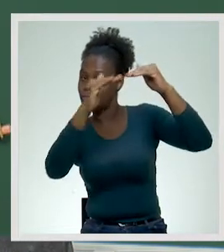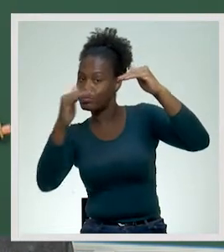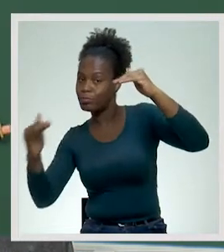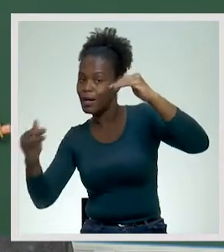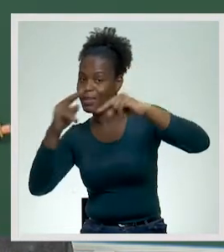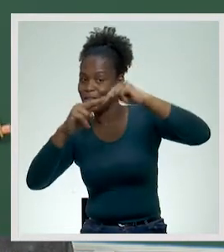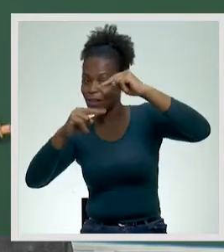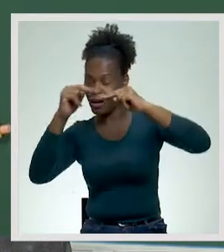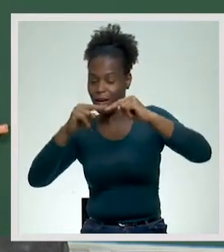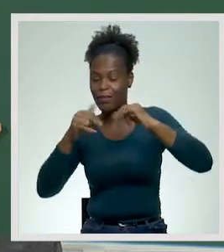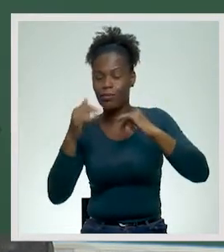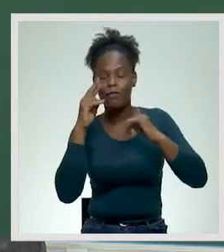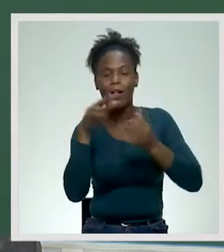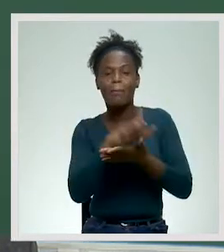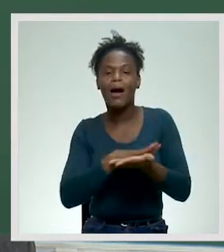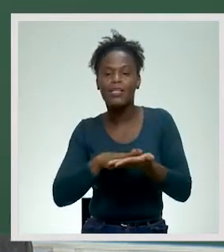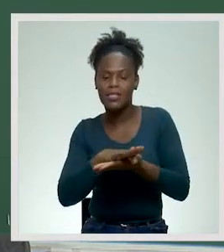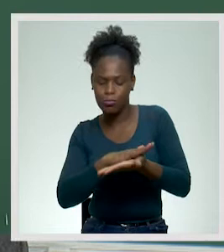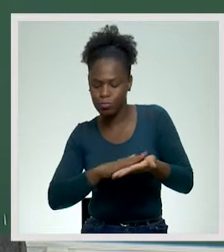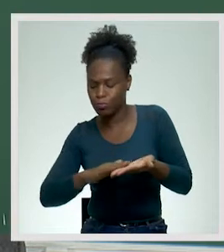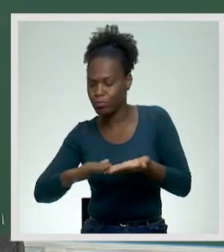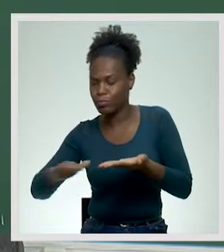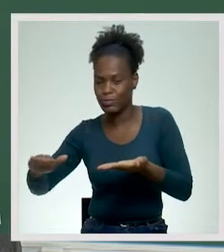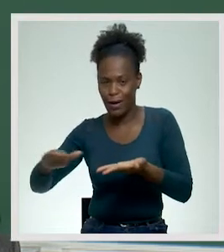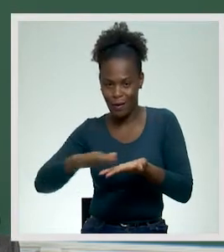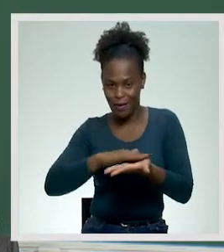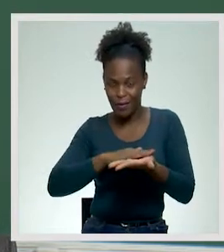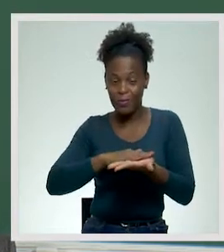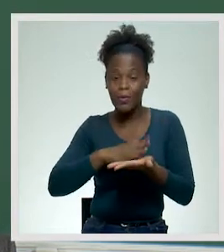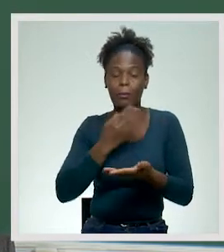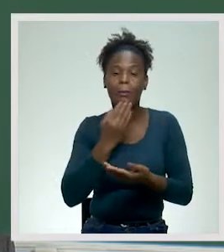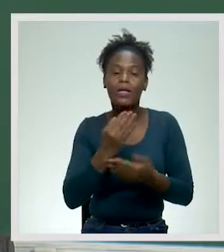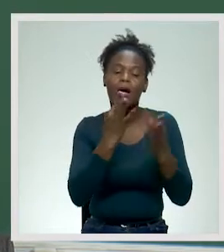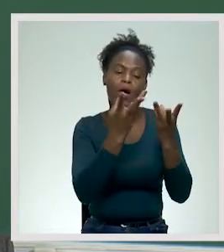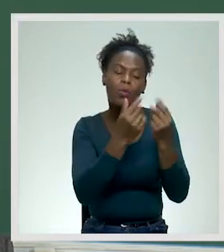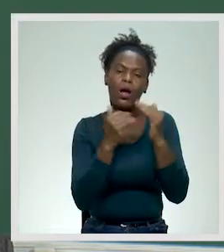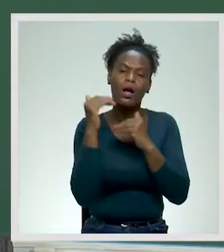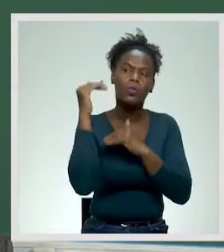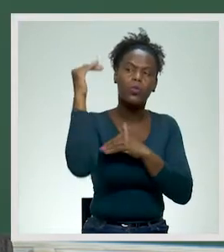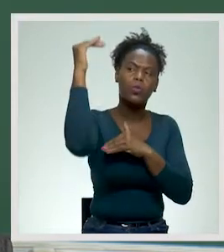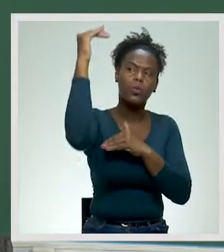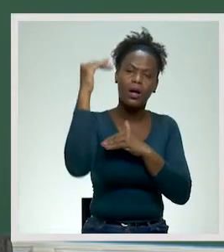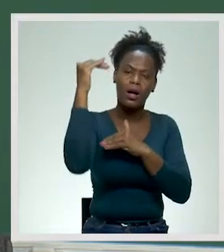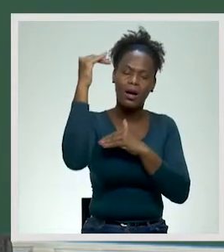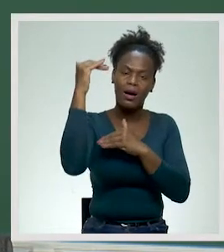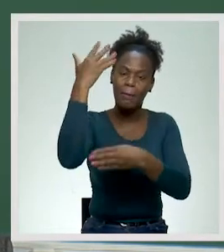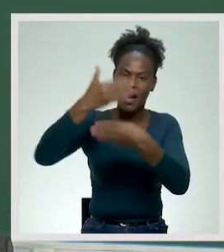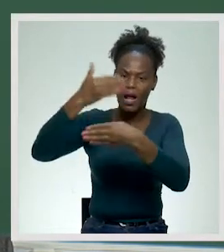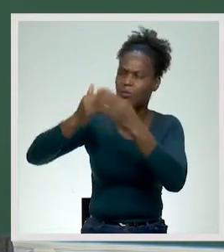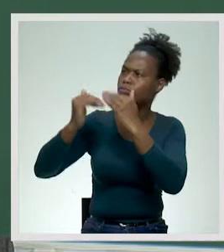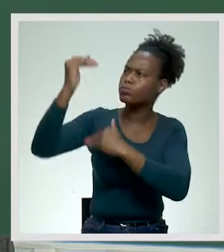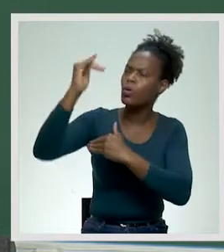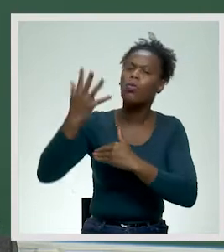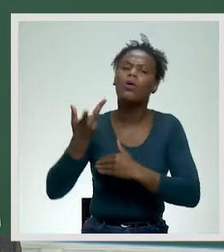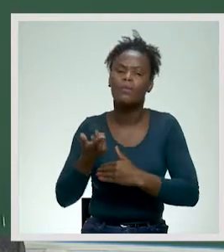escada, temos aqui a base. Foi pedido para determinar a altura de parede.